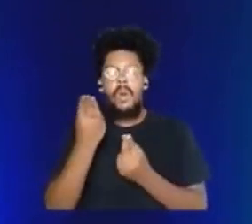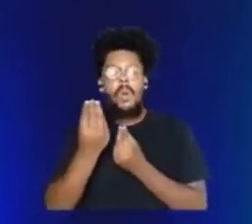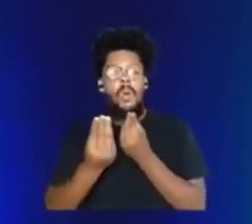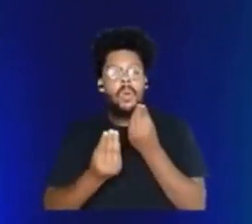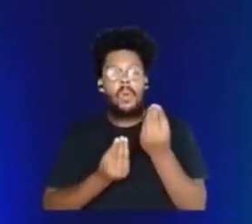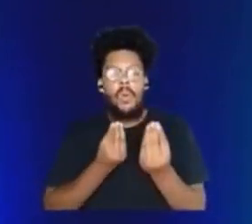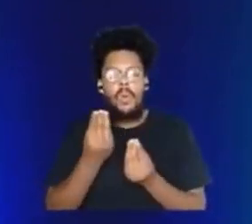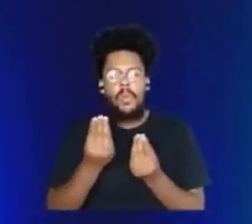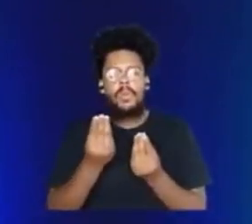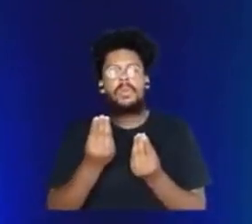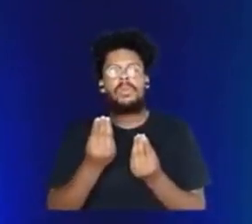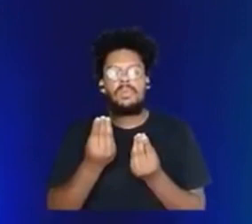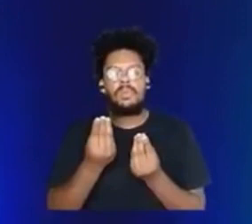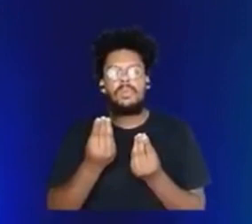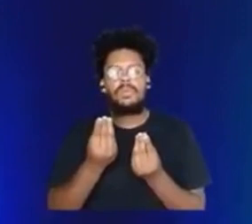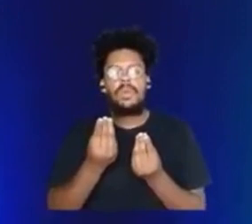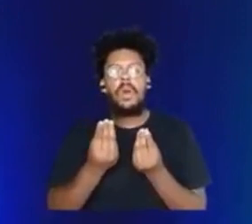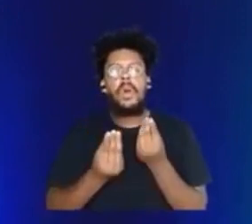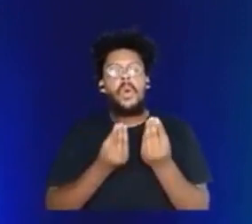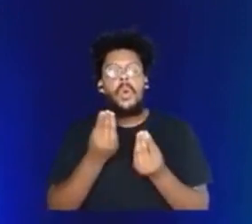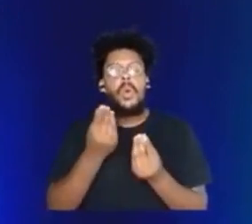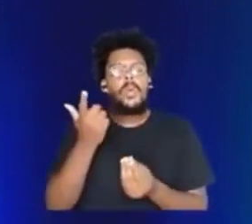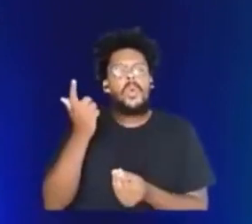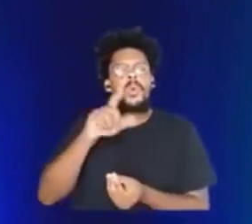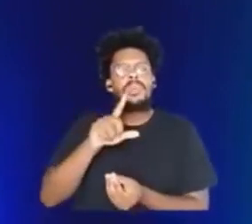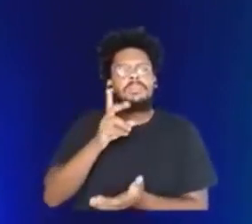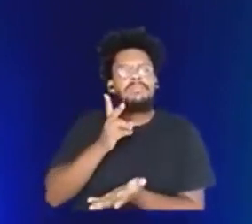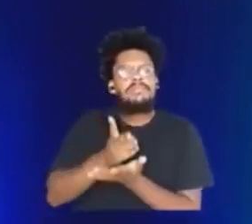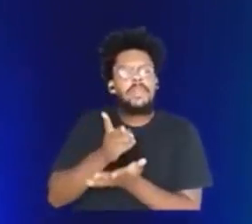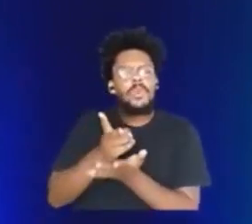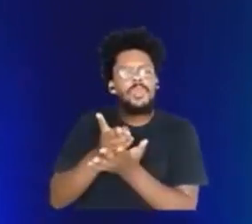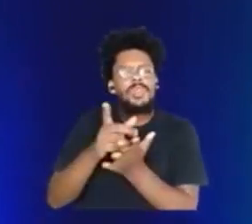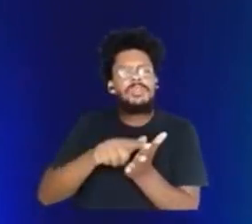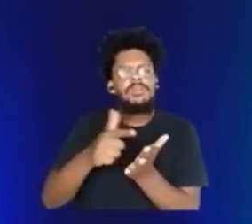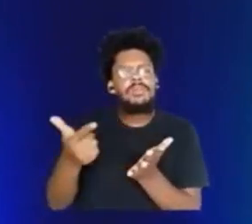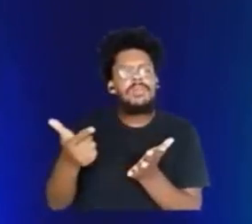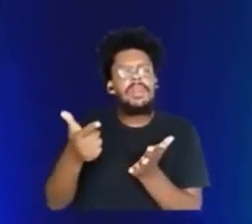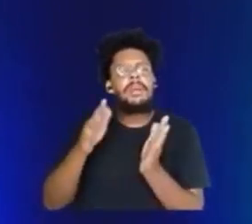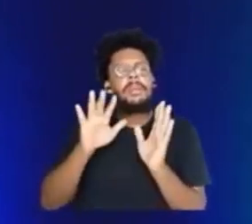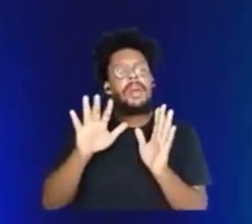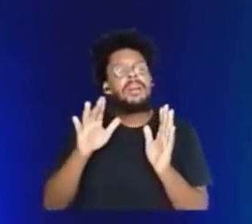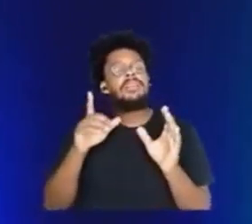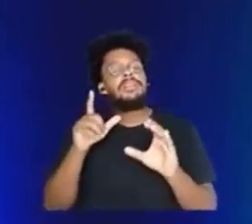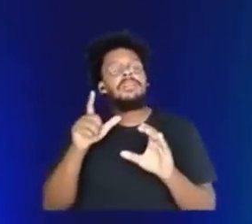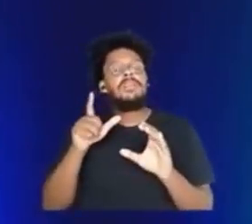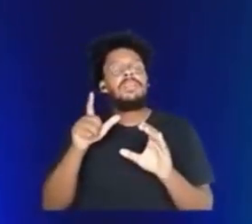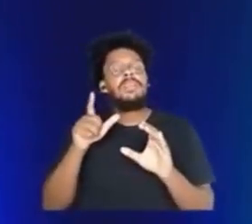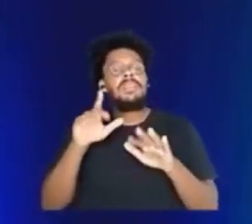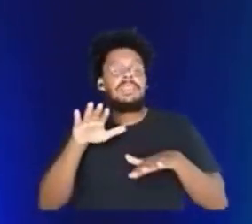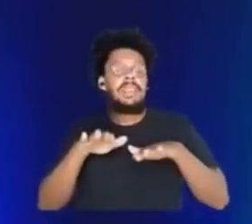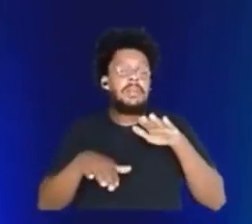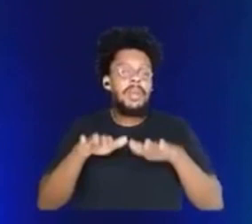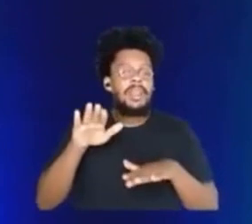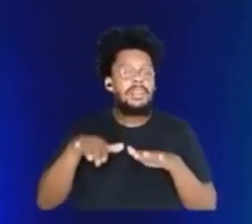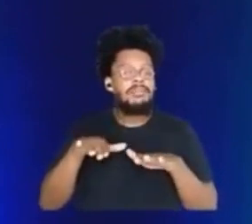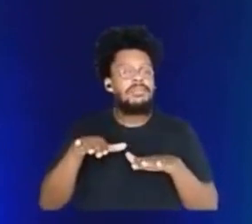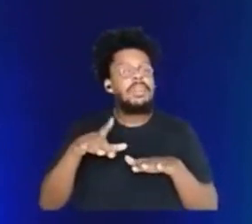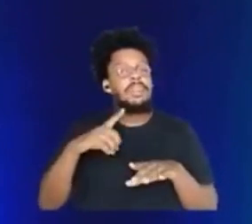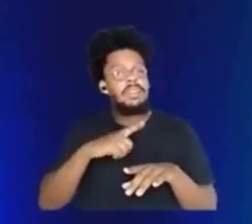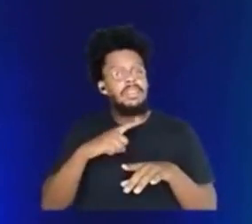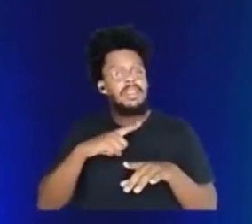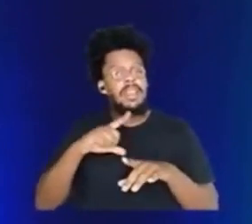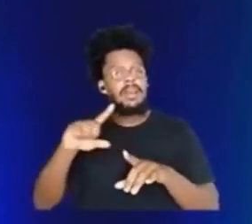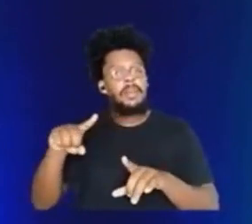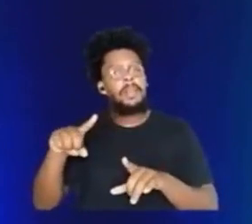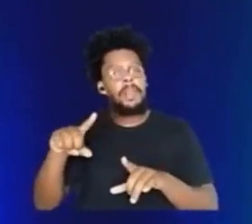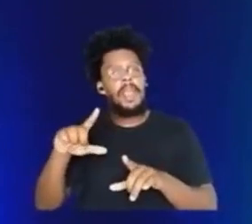de sustentabilidade para o jornalismo, depende de idiosincrasias, né? Então ela pode ser positiva, como a gente sabe de algumas iniciativas